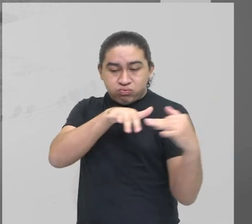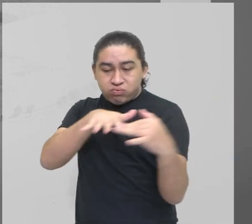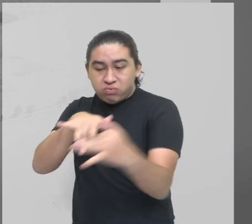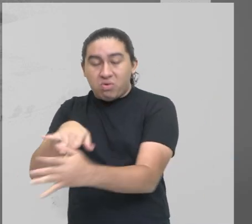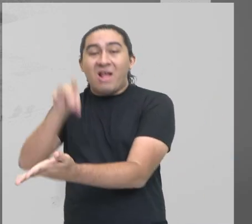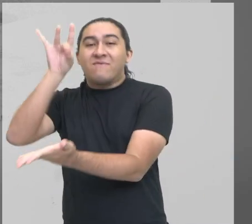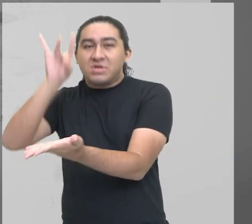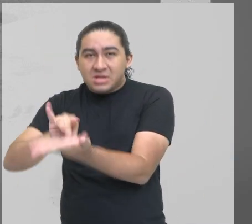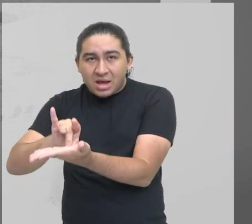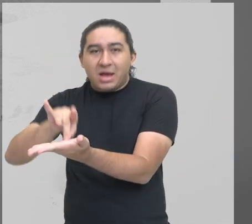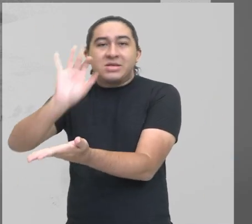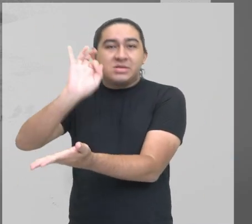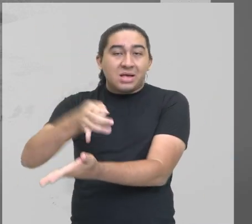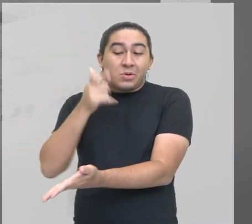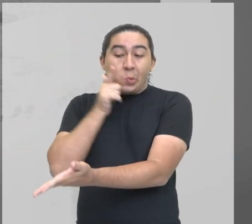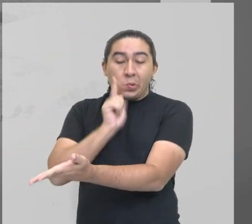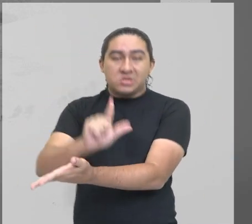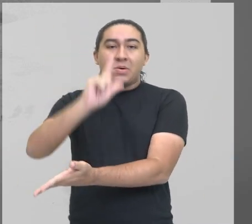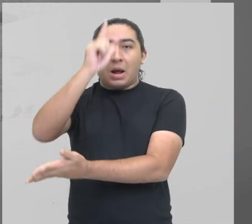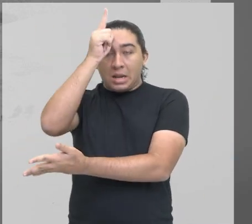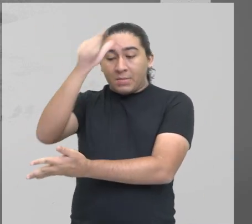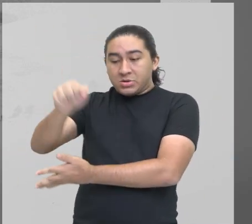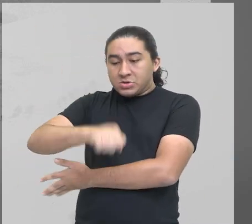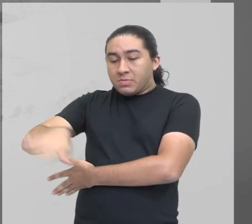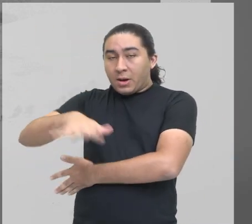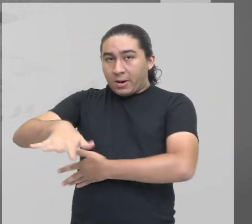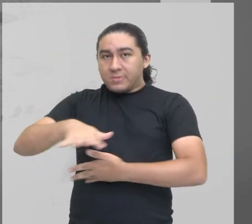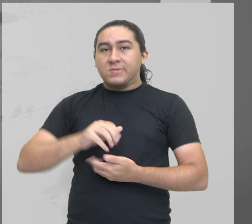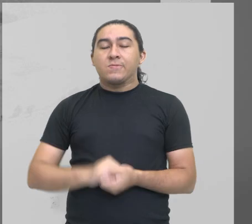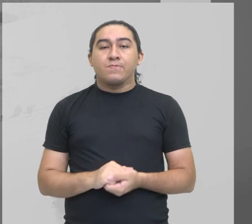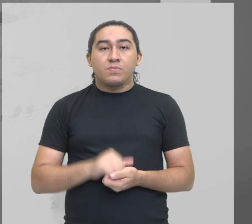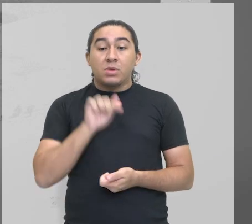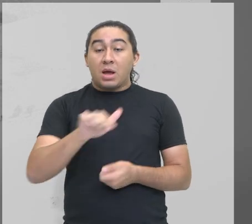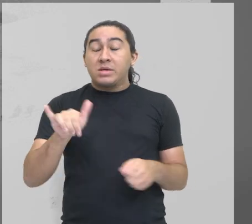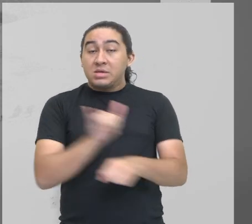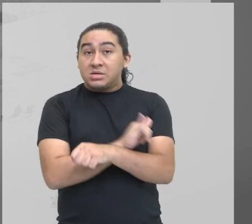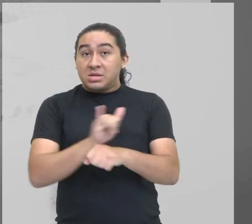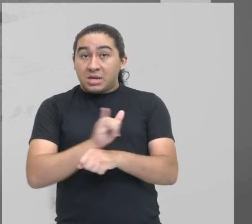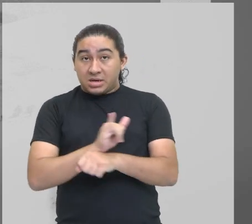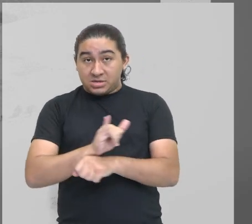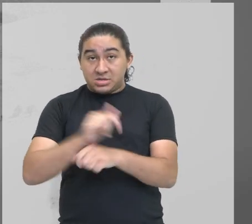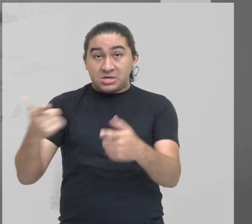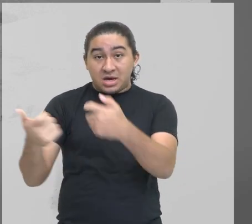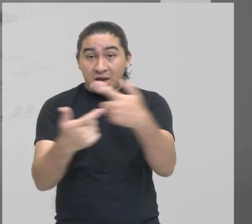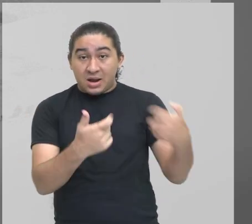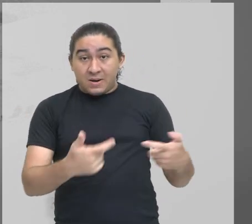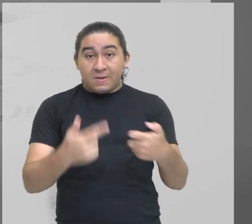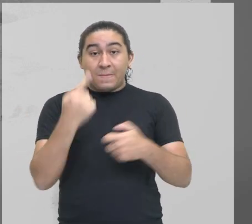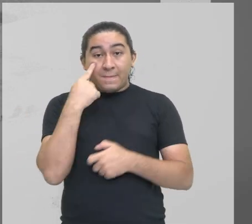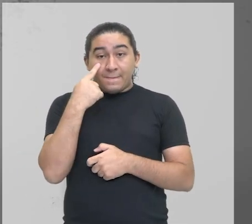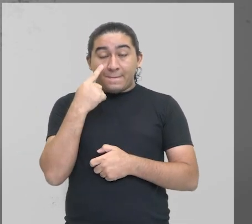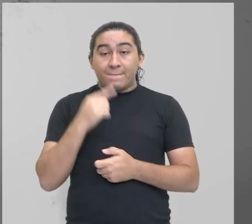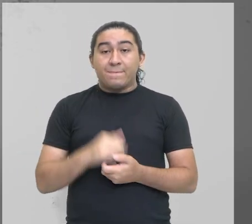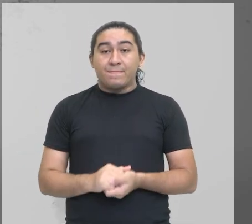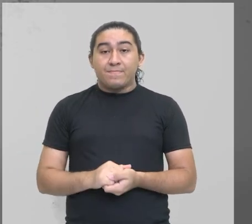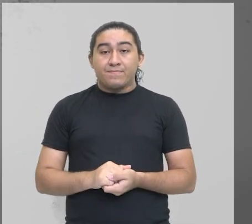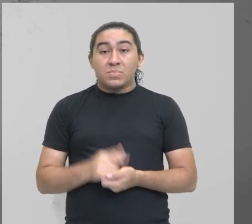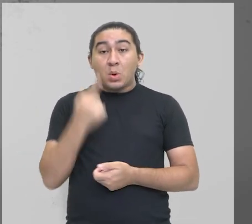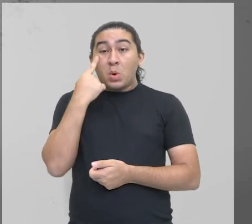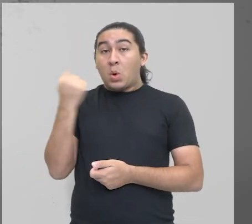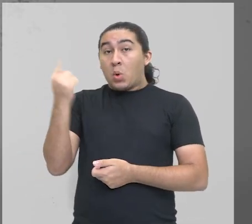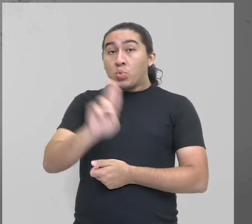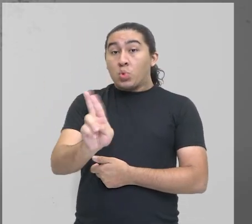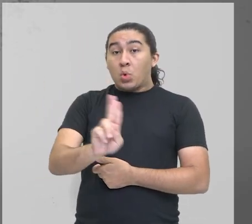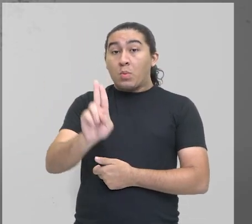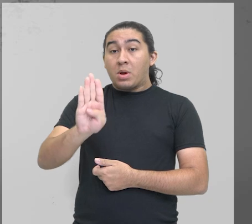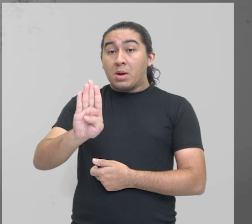vitória alemã naquele momento, naquele território. E essa tática de guerra, a Blitzkrieg, adiante, vamos lá,